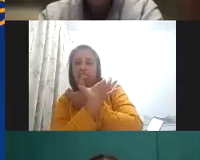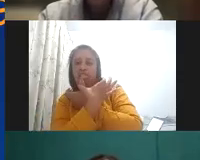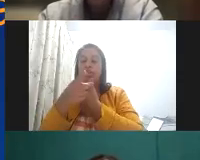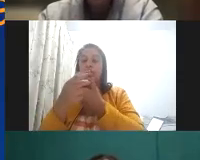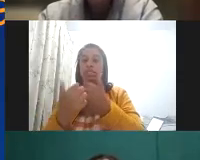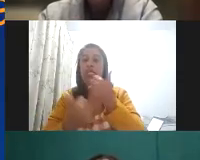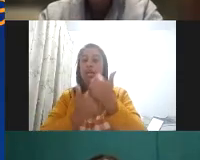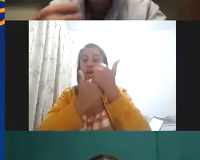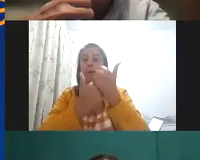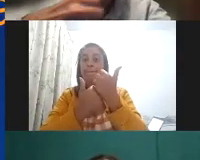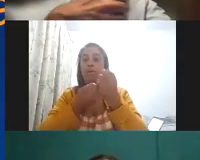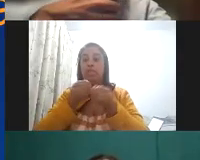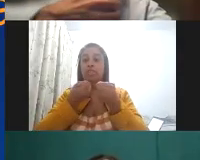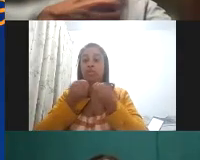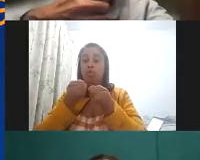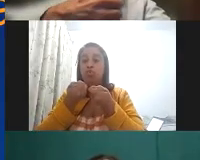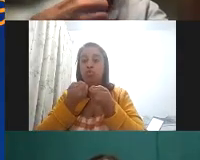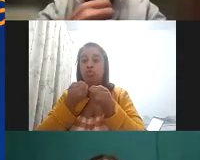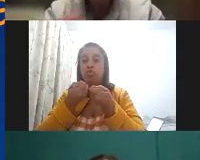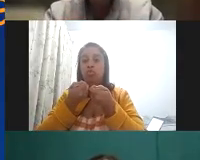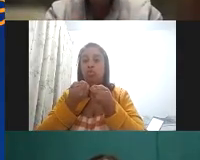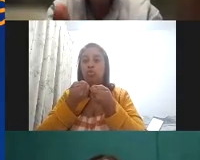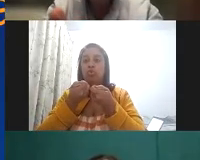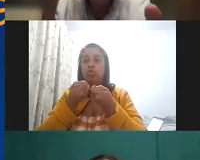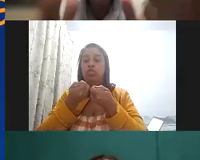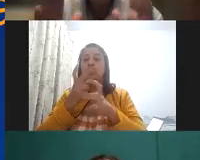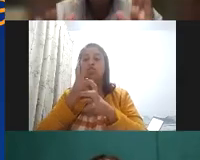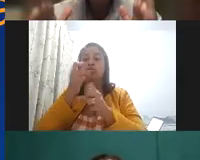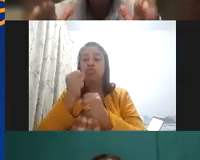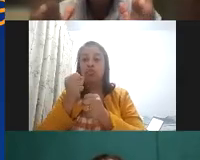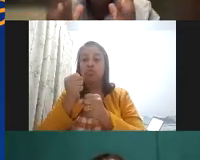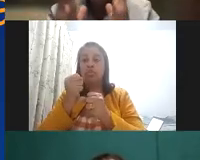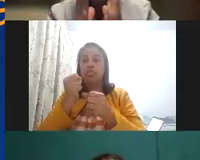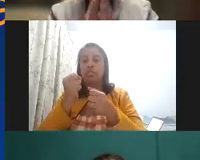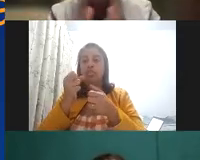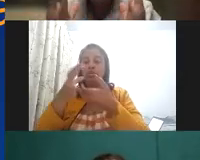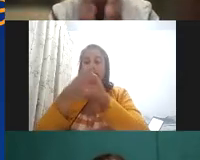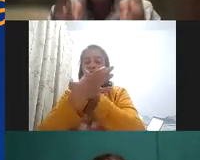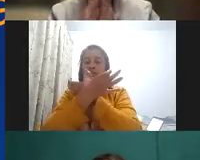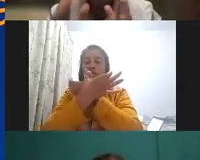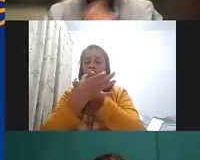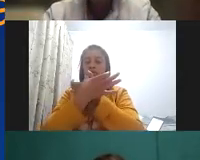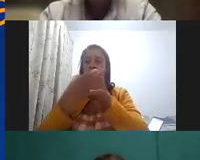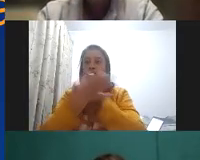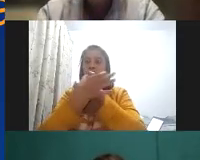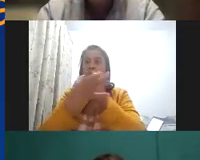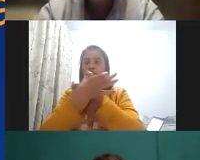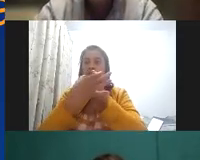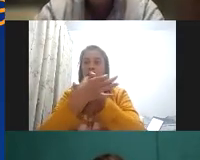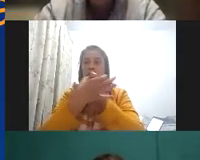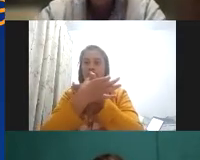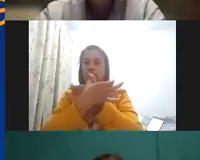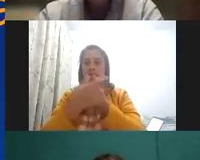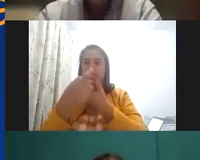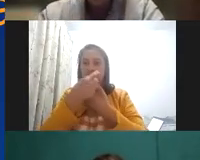no controle do cisalhamento, dessas forças. Como tem dois chifrinhos assim, eles batem, né? Eles limitam aí a